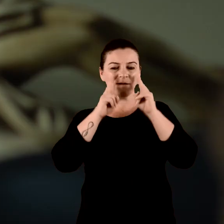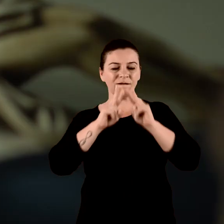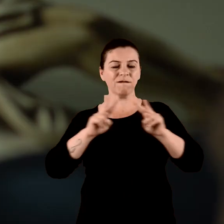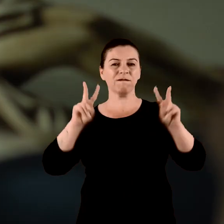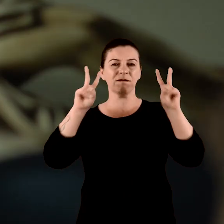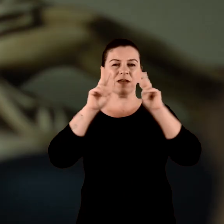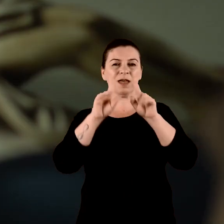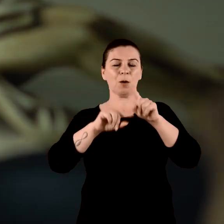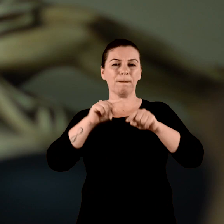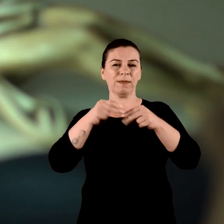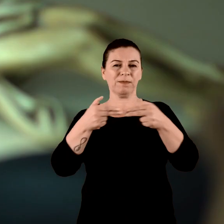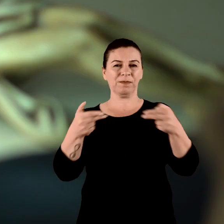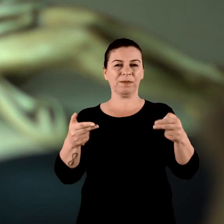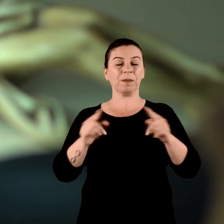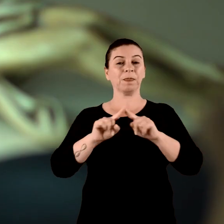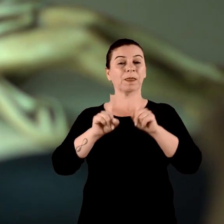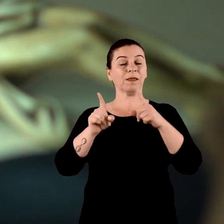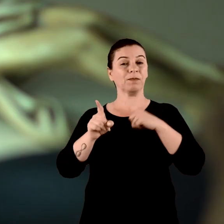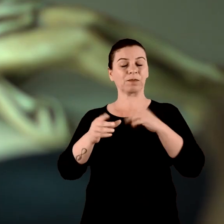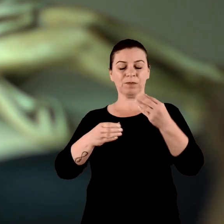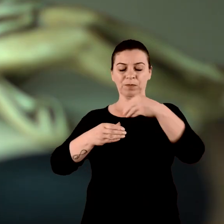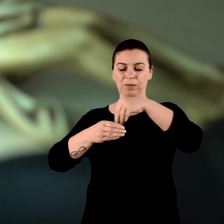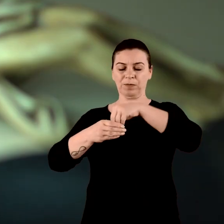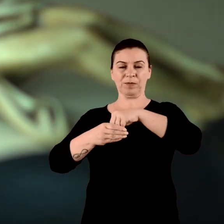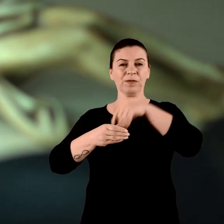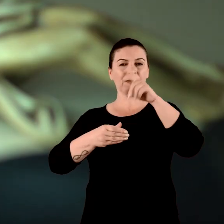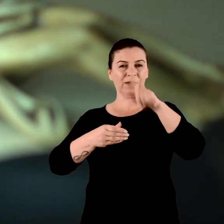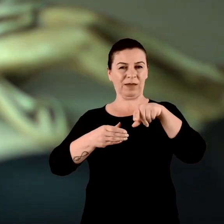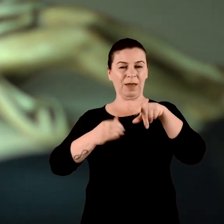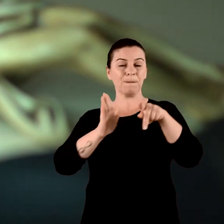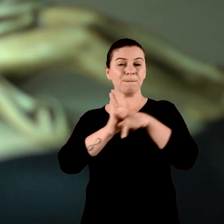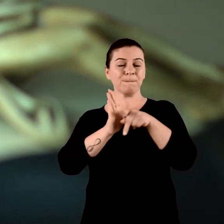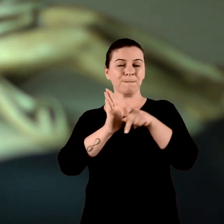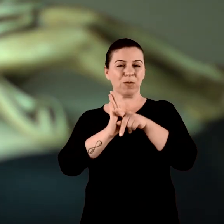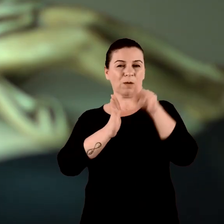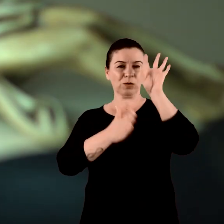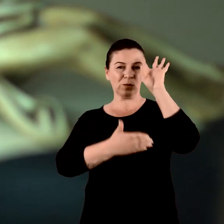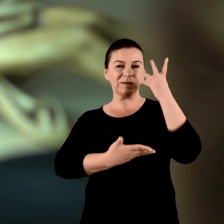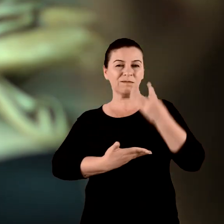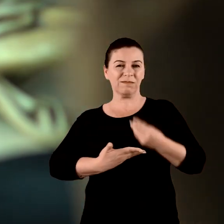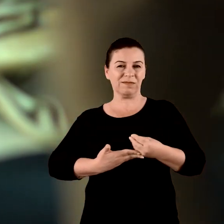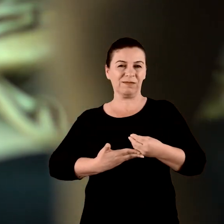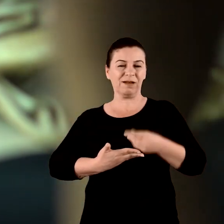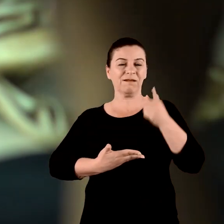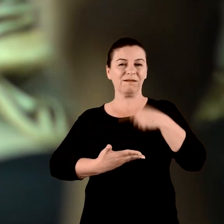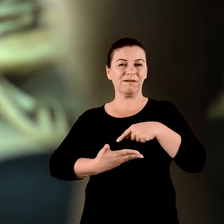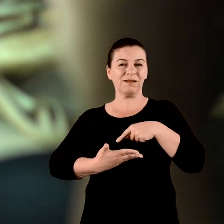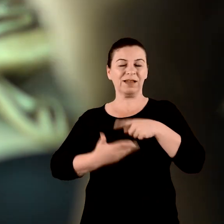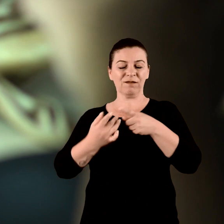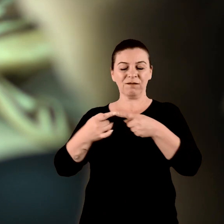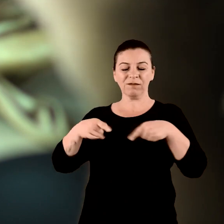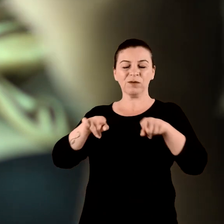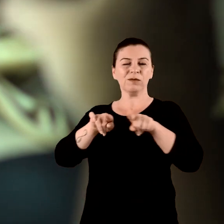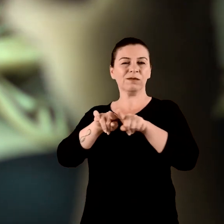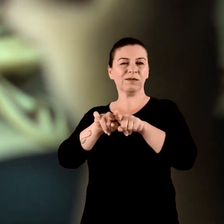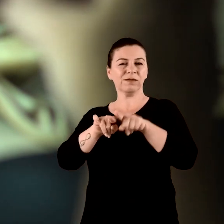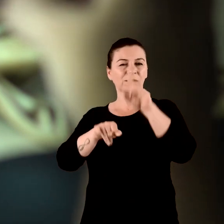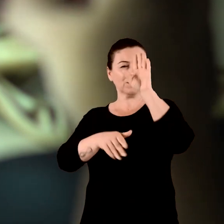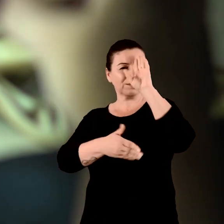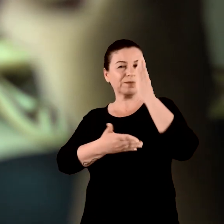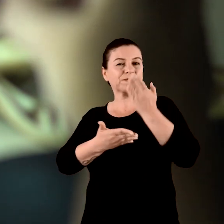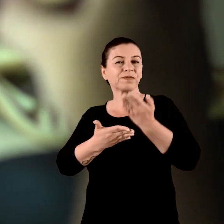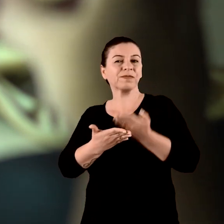visível, é o material. Mas existe aqui uma restauração espiritual. Existe aqui um resgate